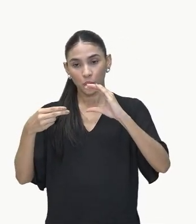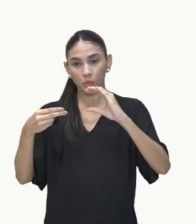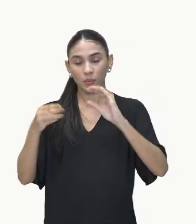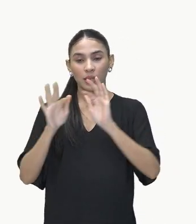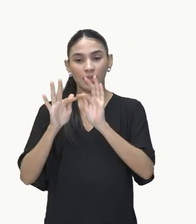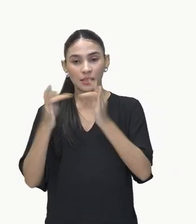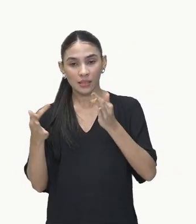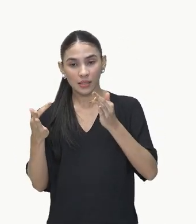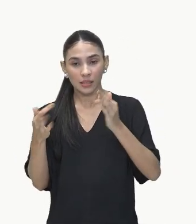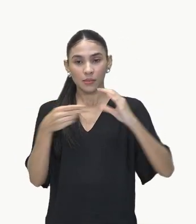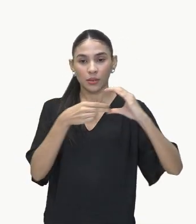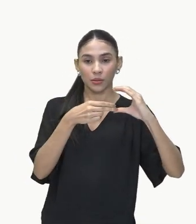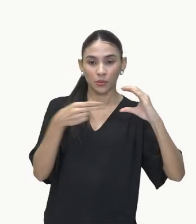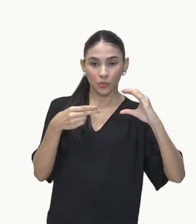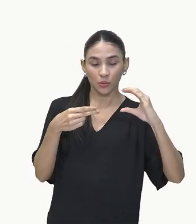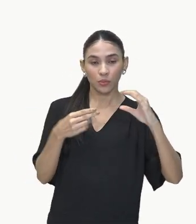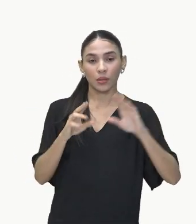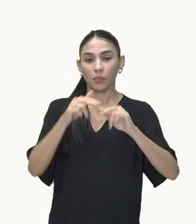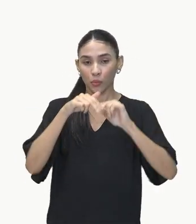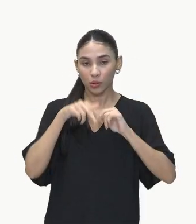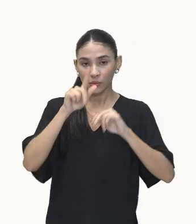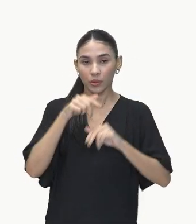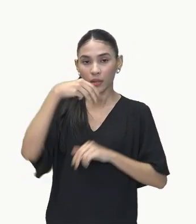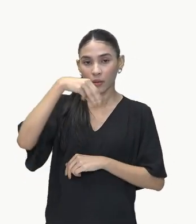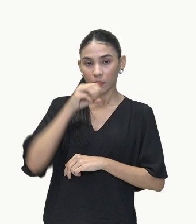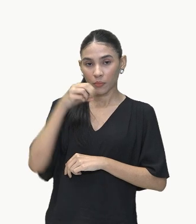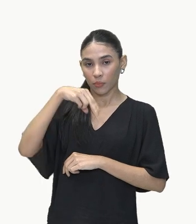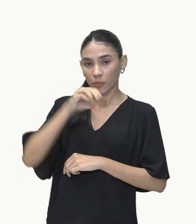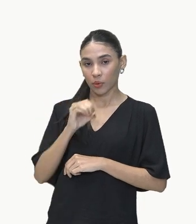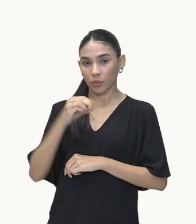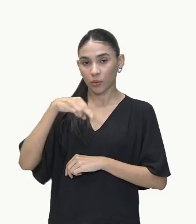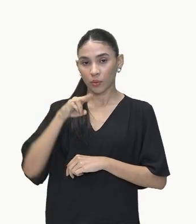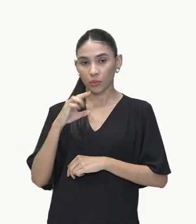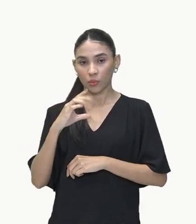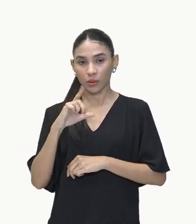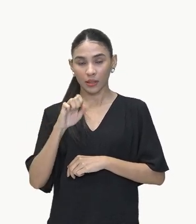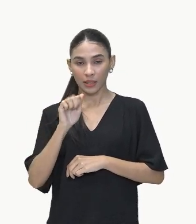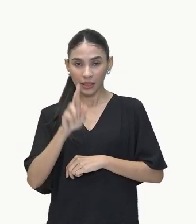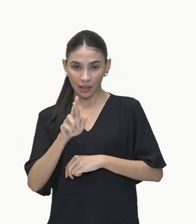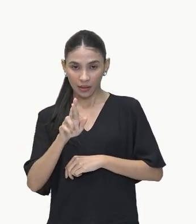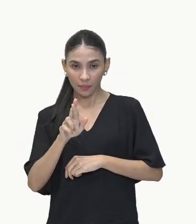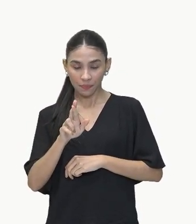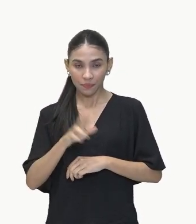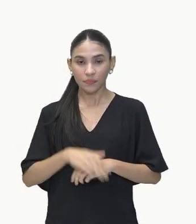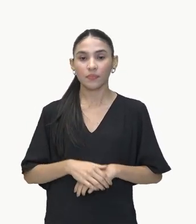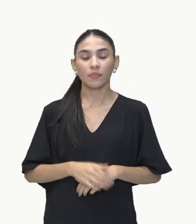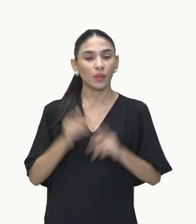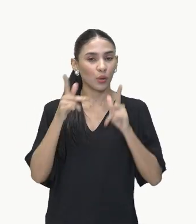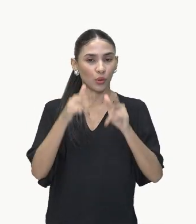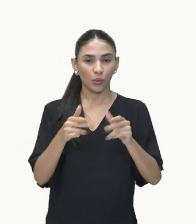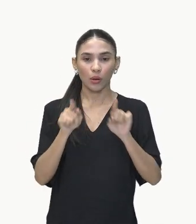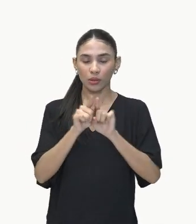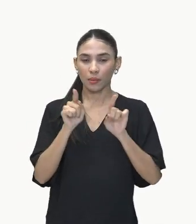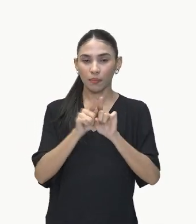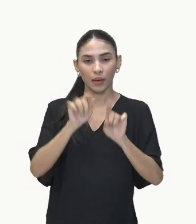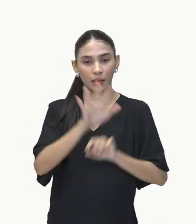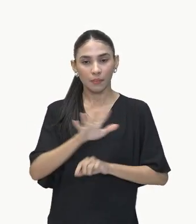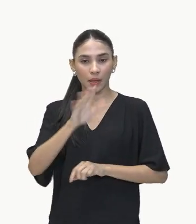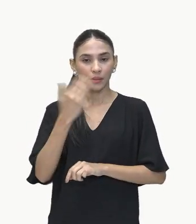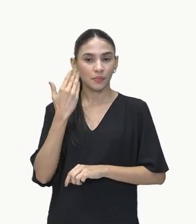ela é mononuclear, porque só tem núcleo. Aqui também, ó, aromática mononuclear. Aqui também só tem o